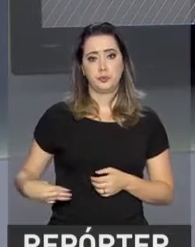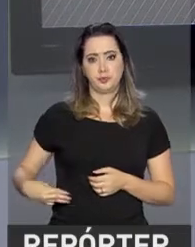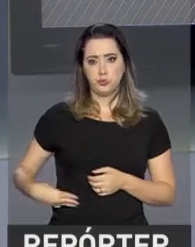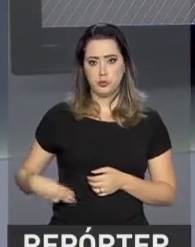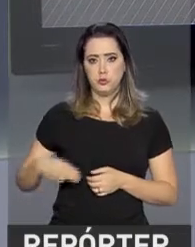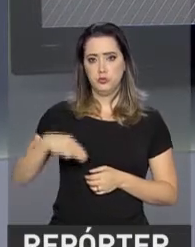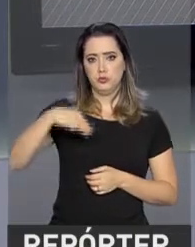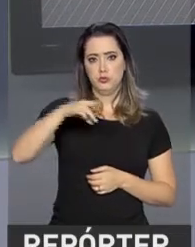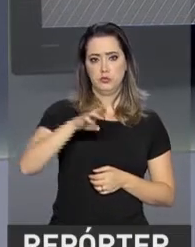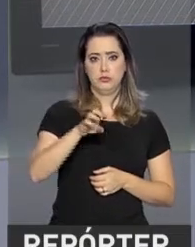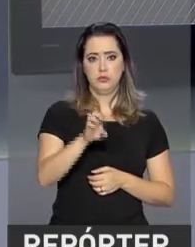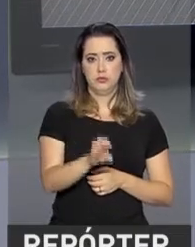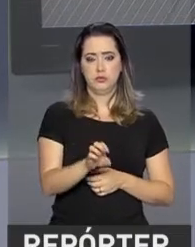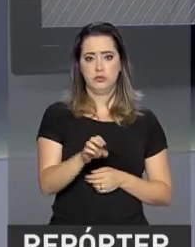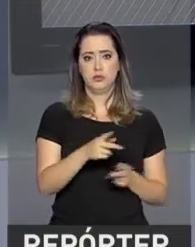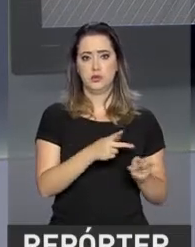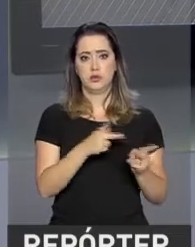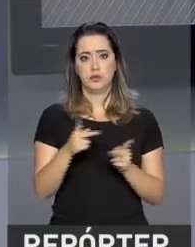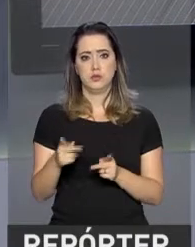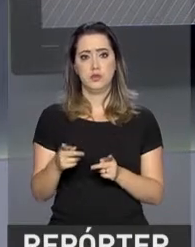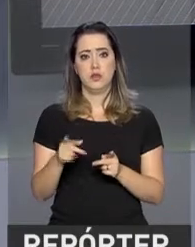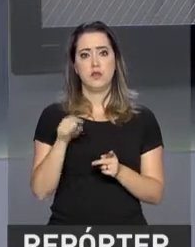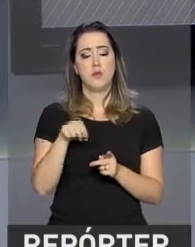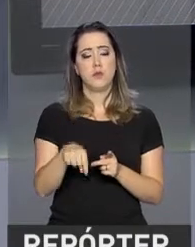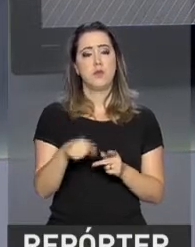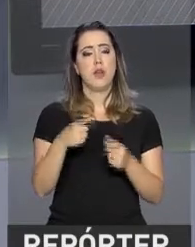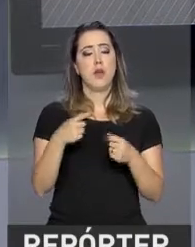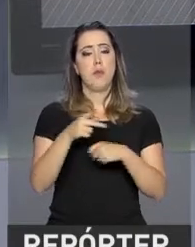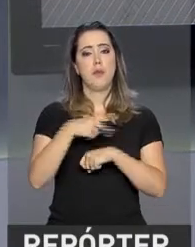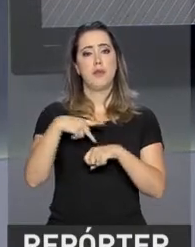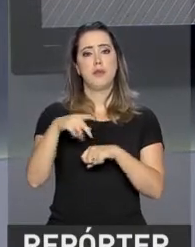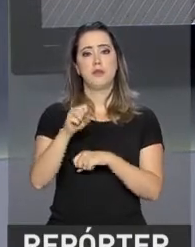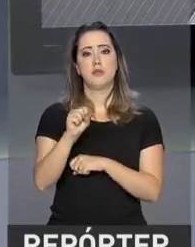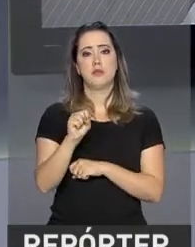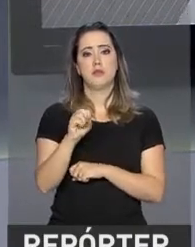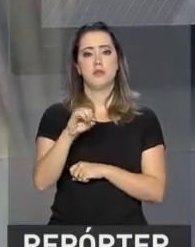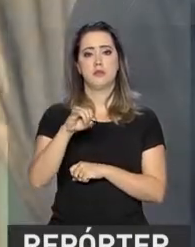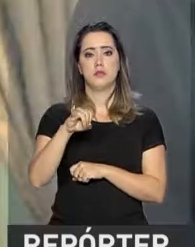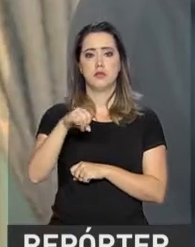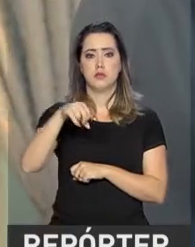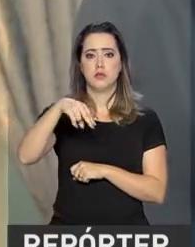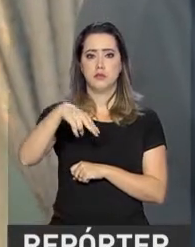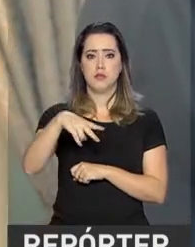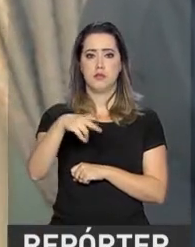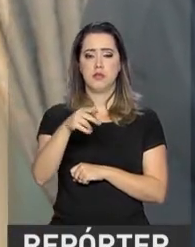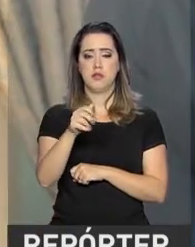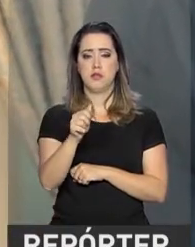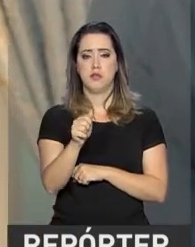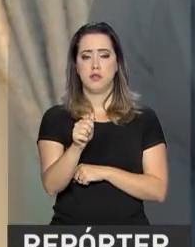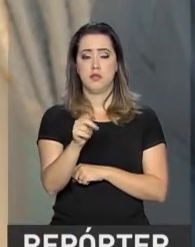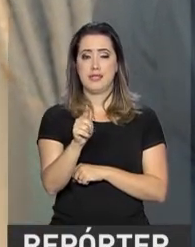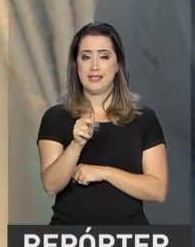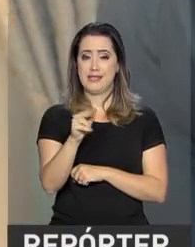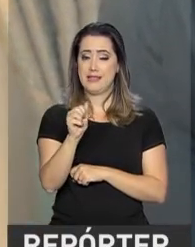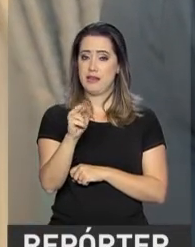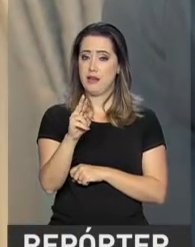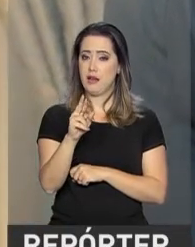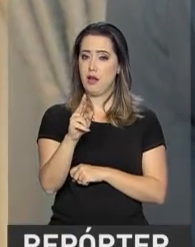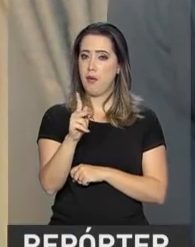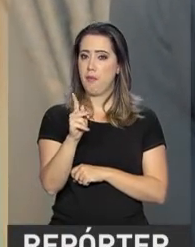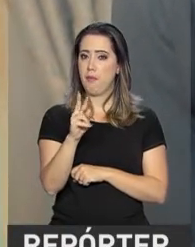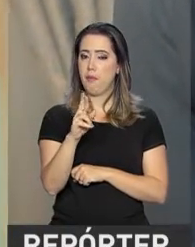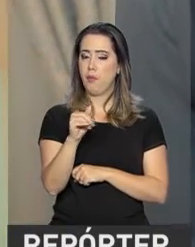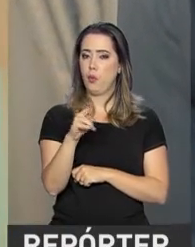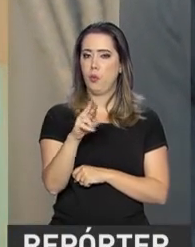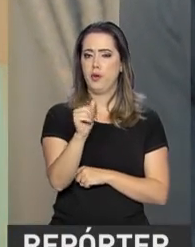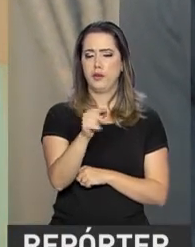exteriores aloísio nunes ferreira está em visita oficial à cingapura durante a visita o ministro foi recebido pelo primeiro ministro do